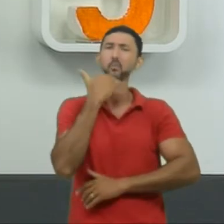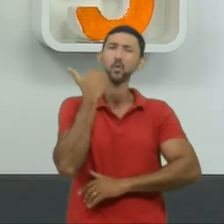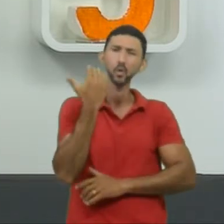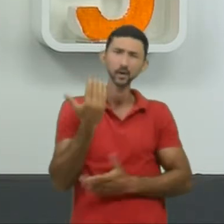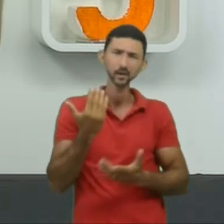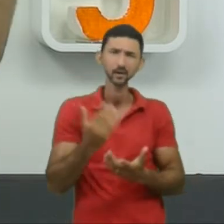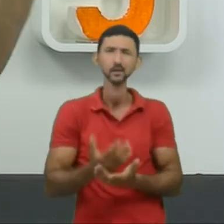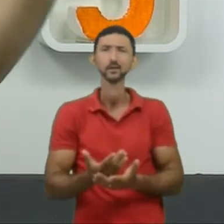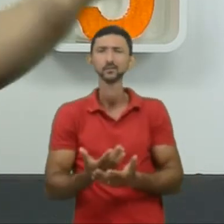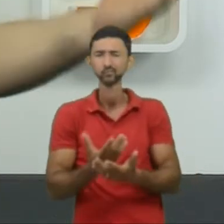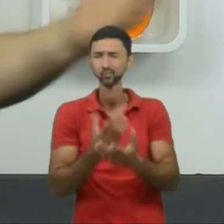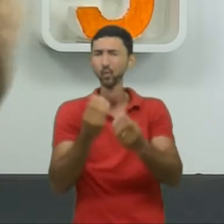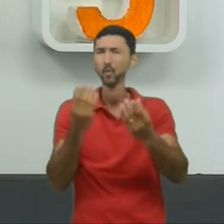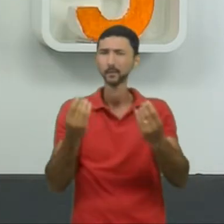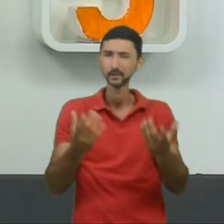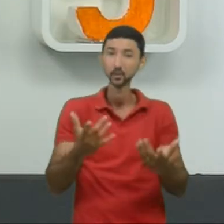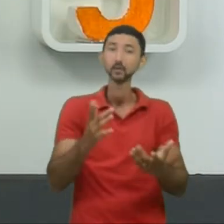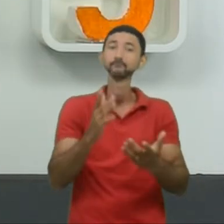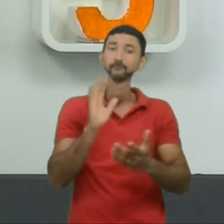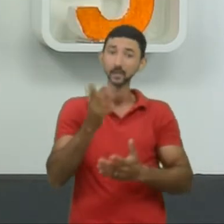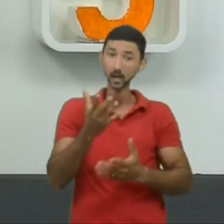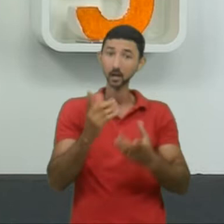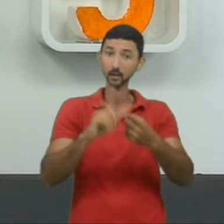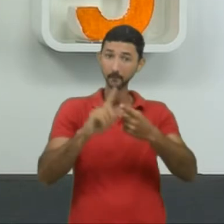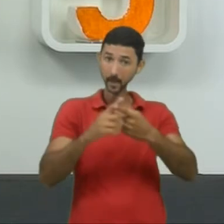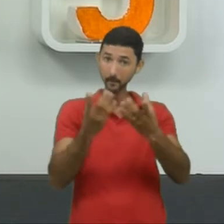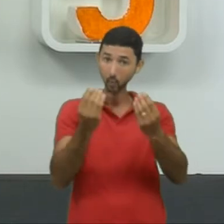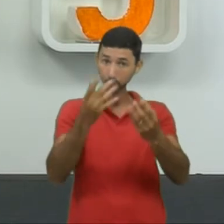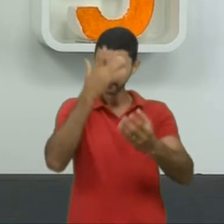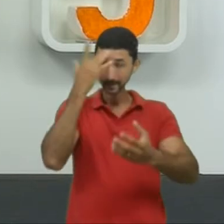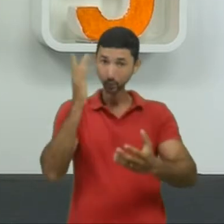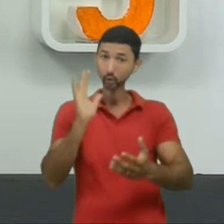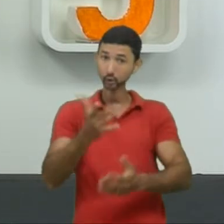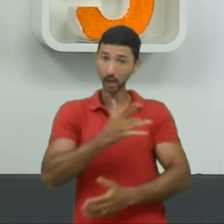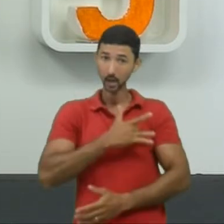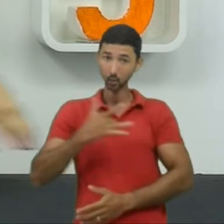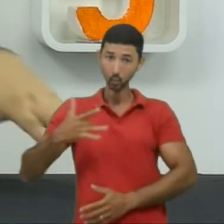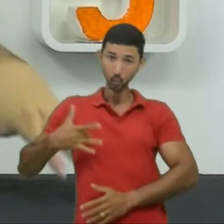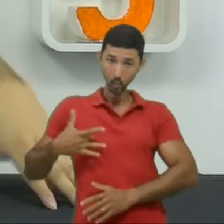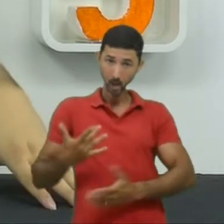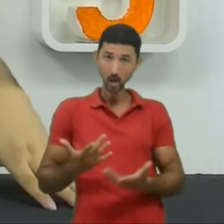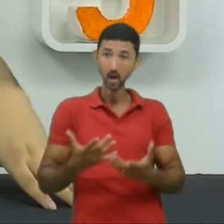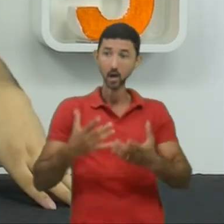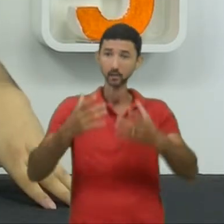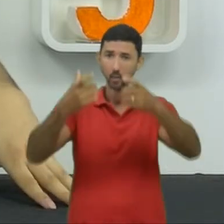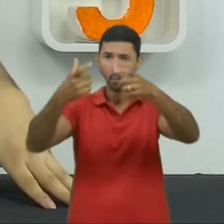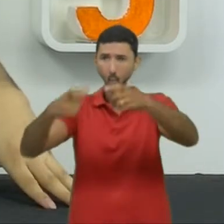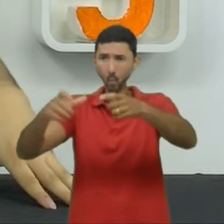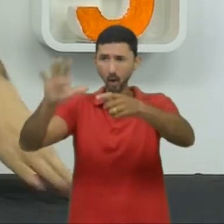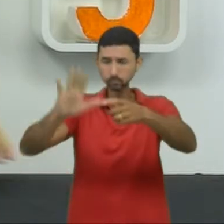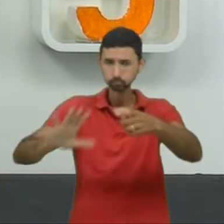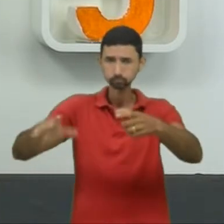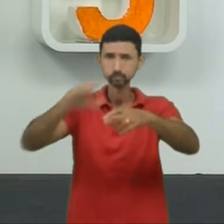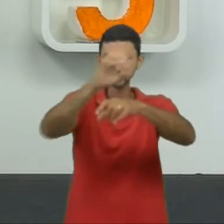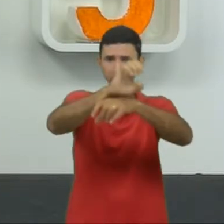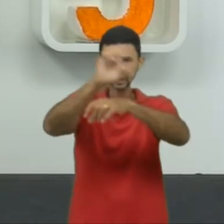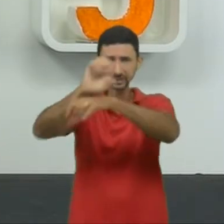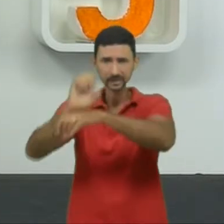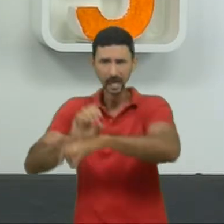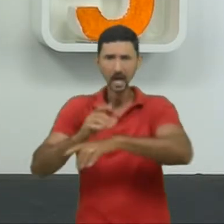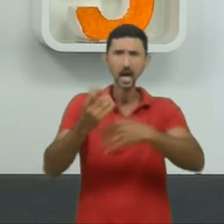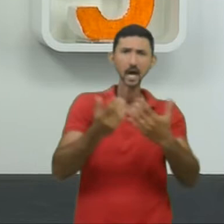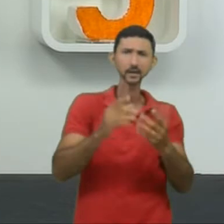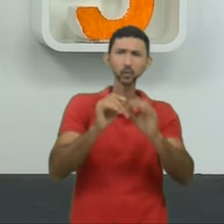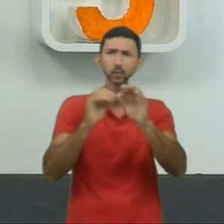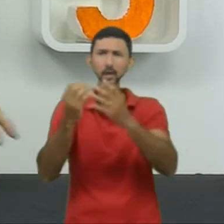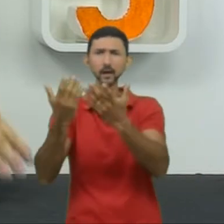quantas pessoas foram curadas, certo? Por local, por região, qual a